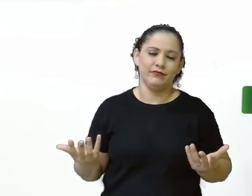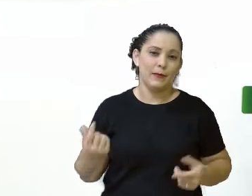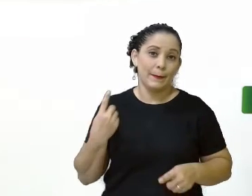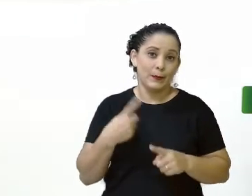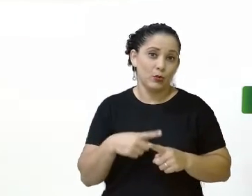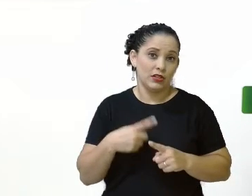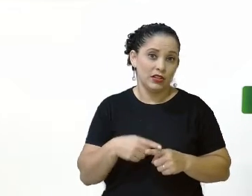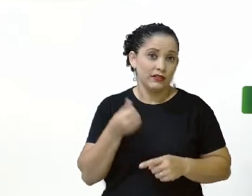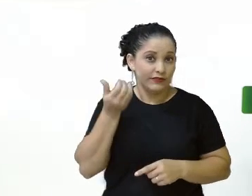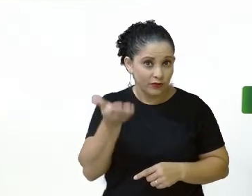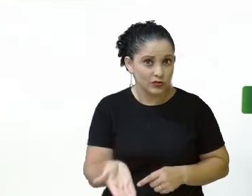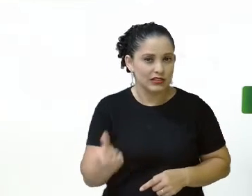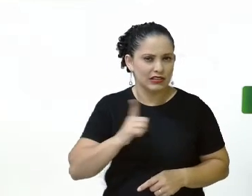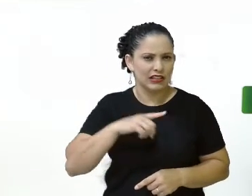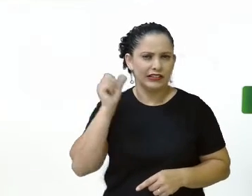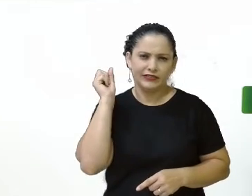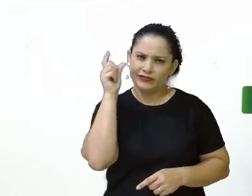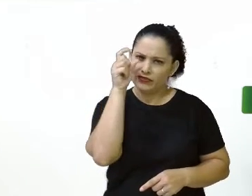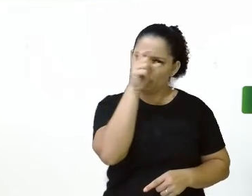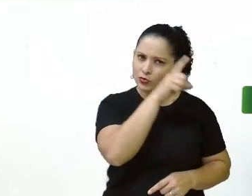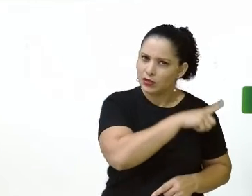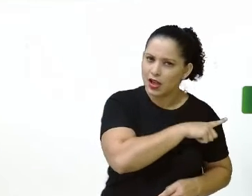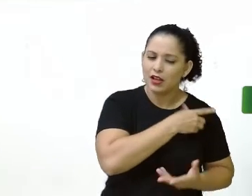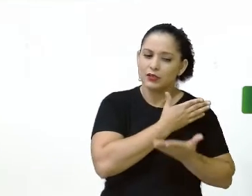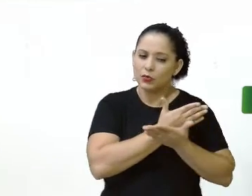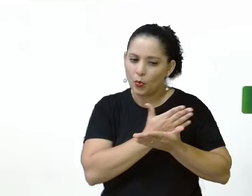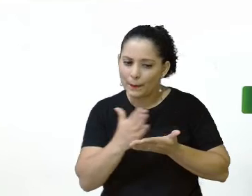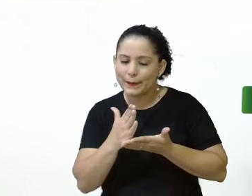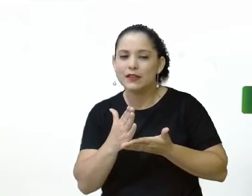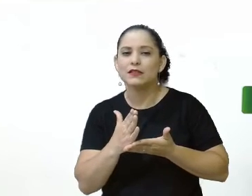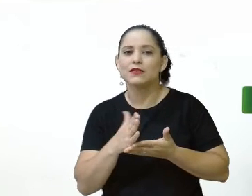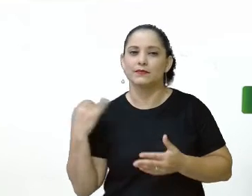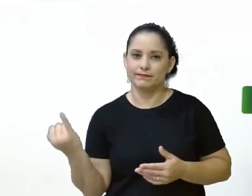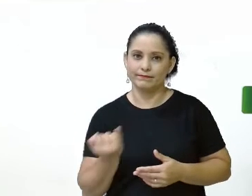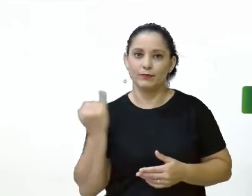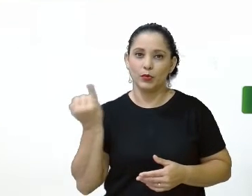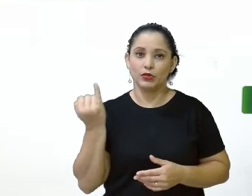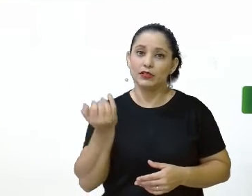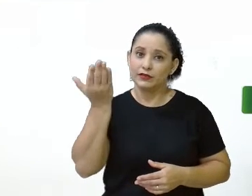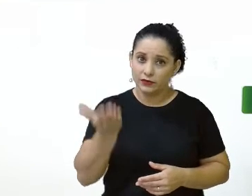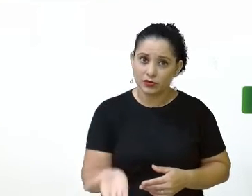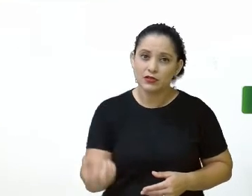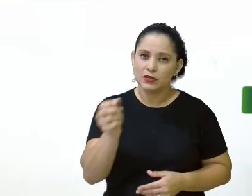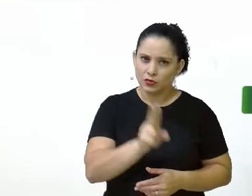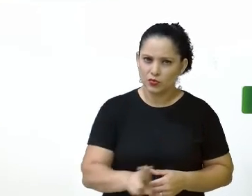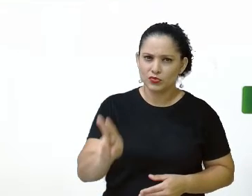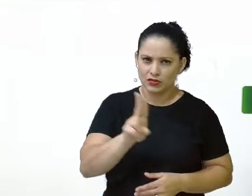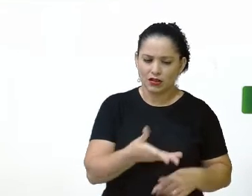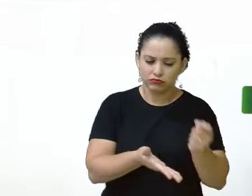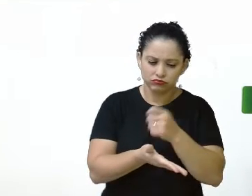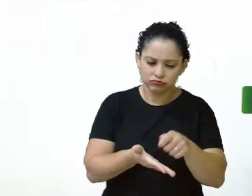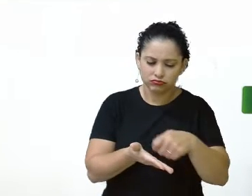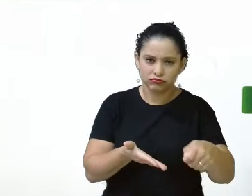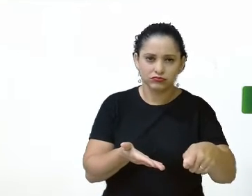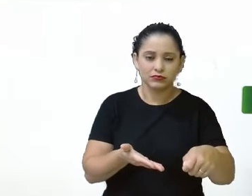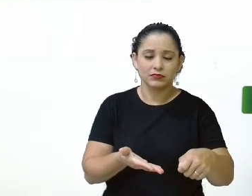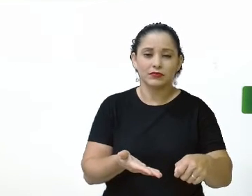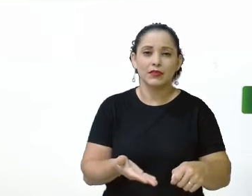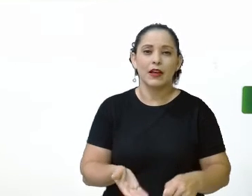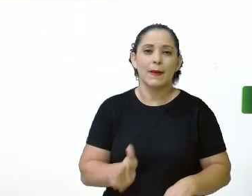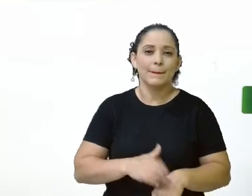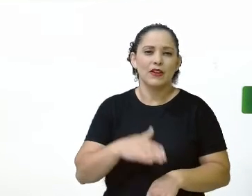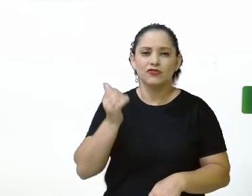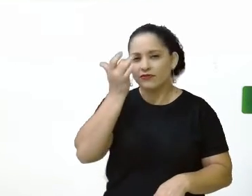gente, se você está com dificuldade a princípio, o interessante é que você faça isso mesmo. A forma que seja